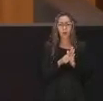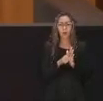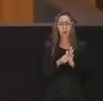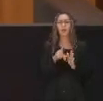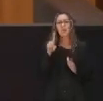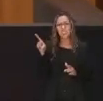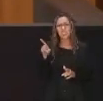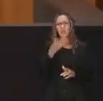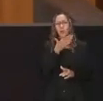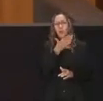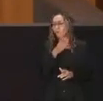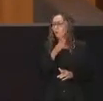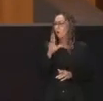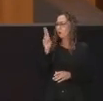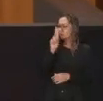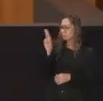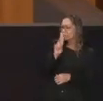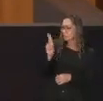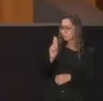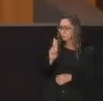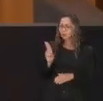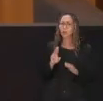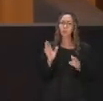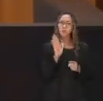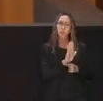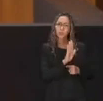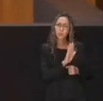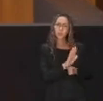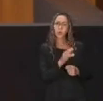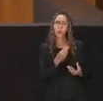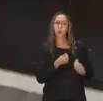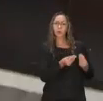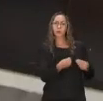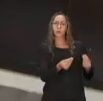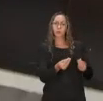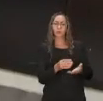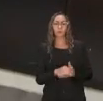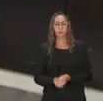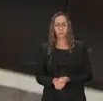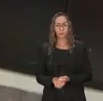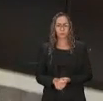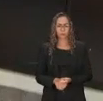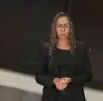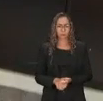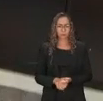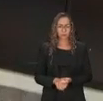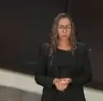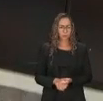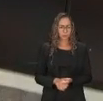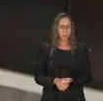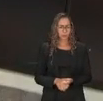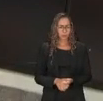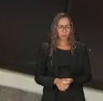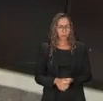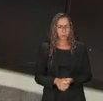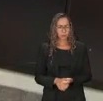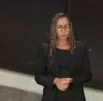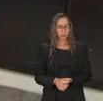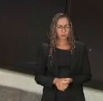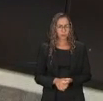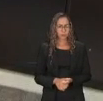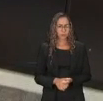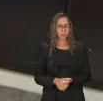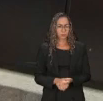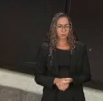nos ajudou, o fulano que nos deu. Tive com...